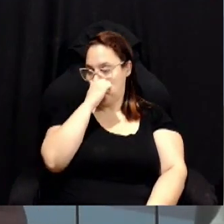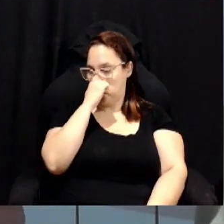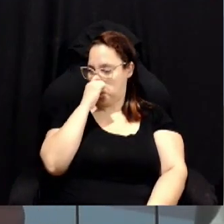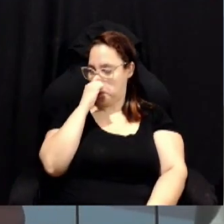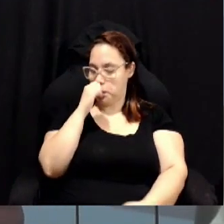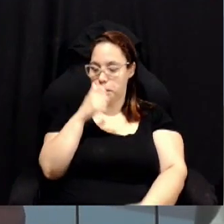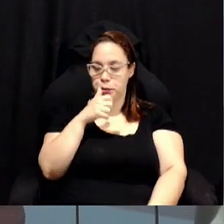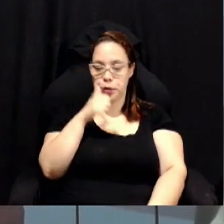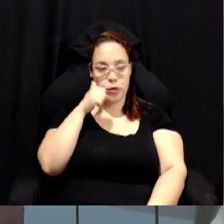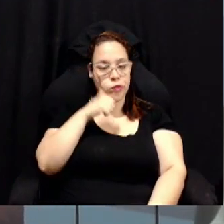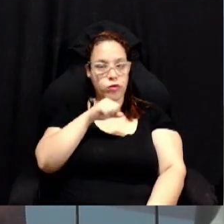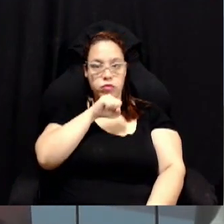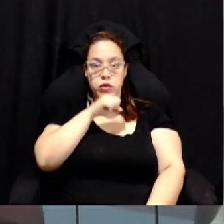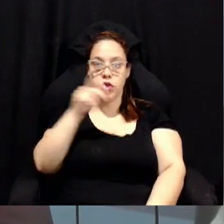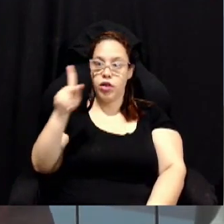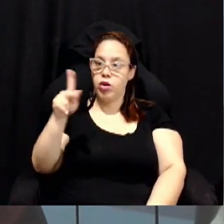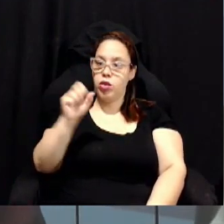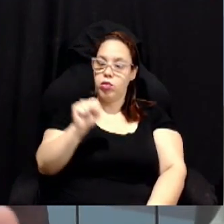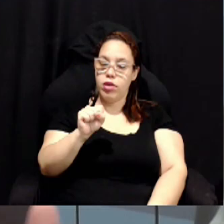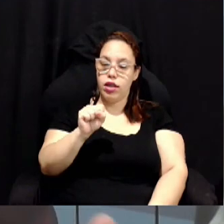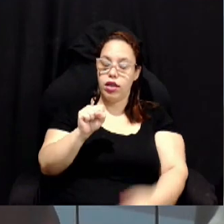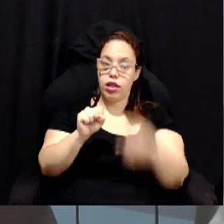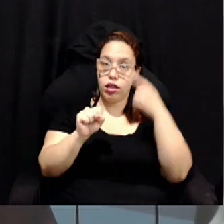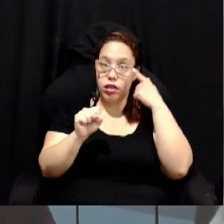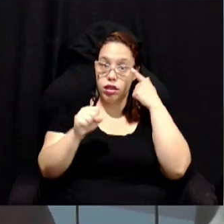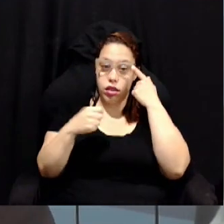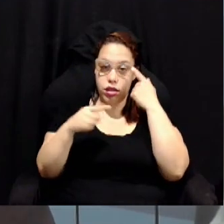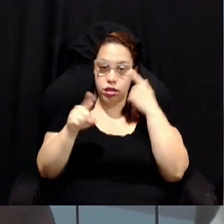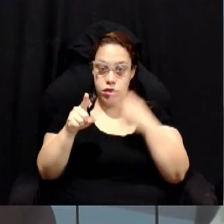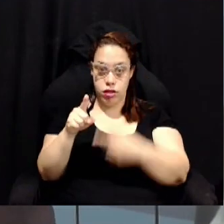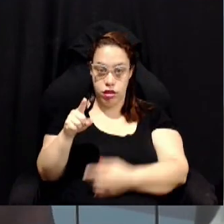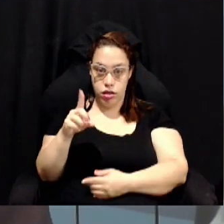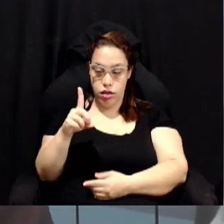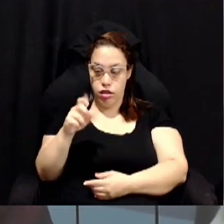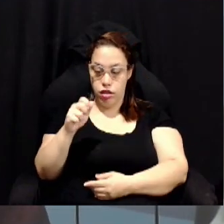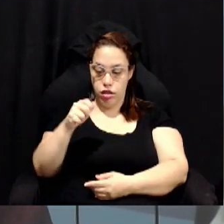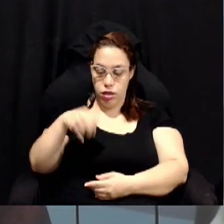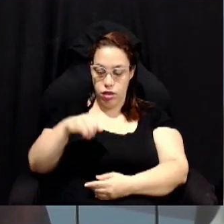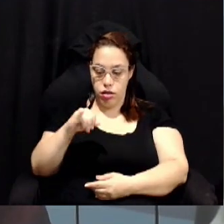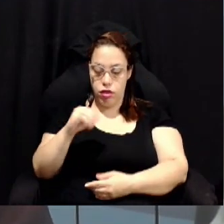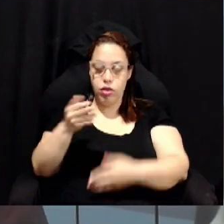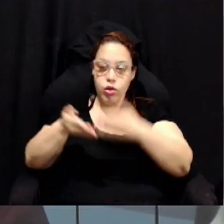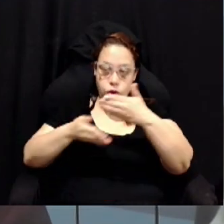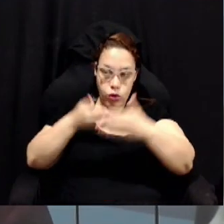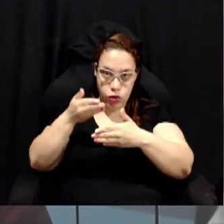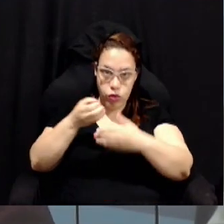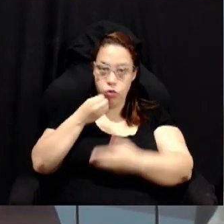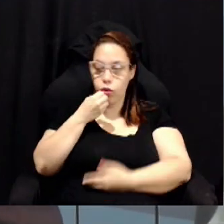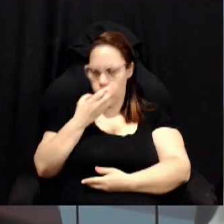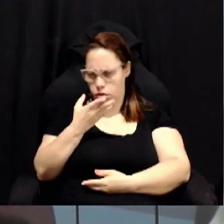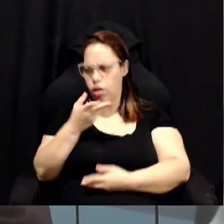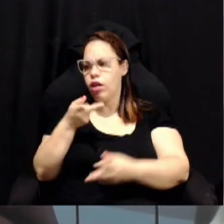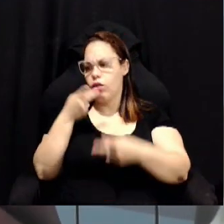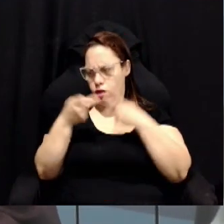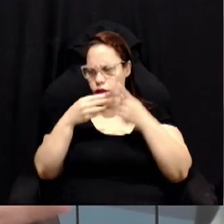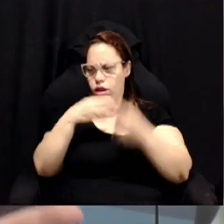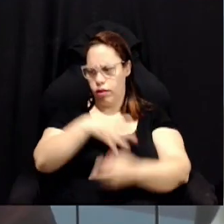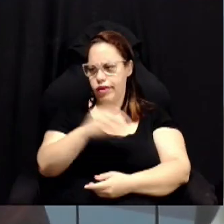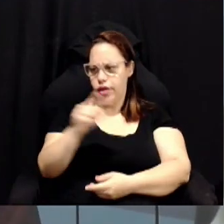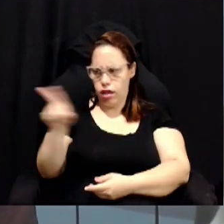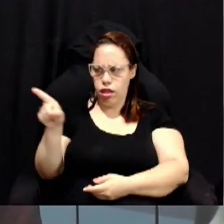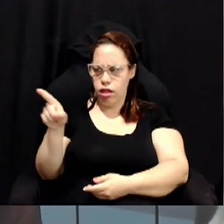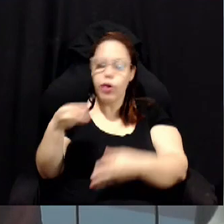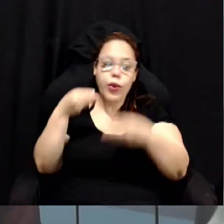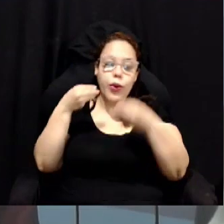vai no pronto-socorro. E toda essa questão que a Dani trouxe aqui para a gente, muito bem colocada, da filha dela. Como